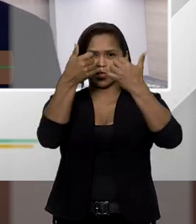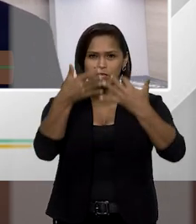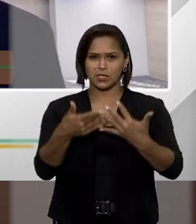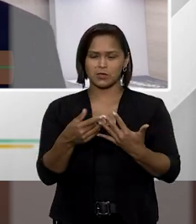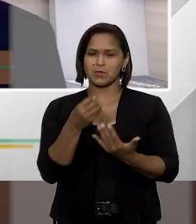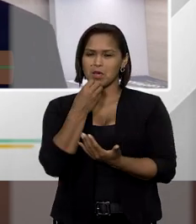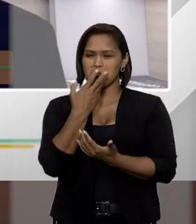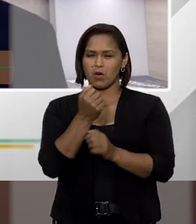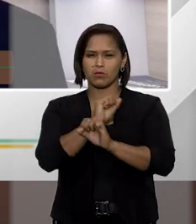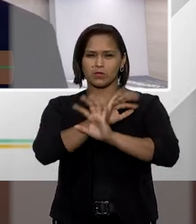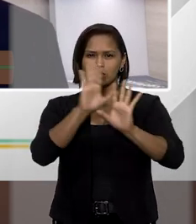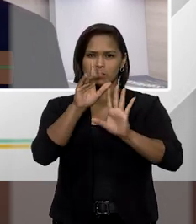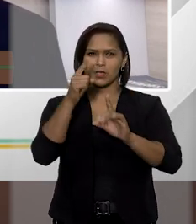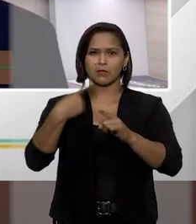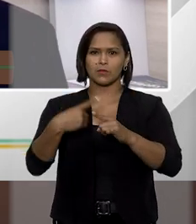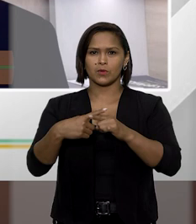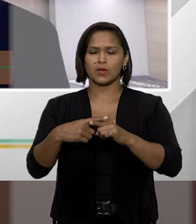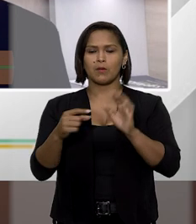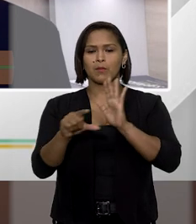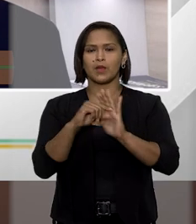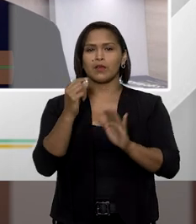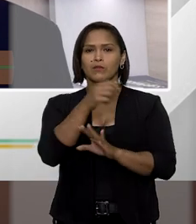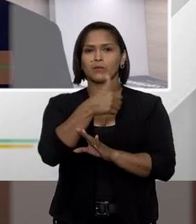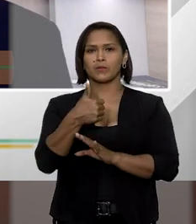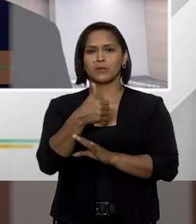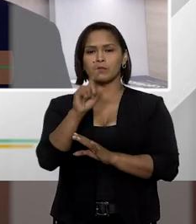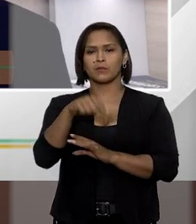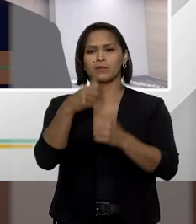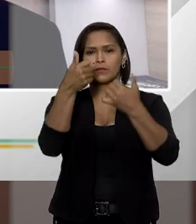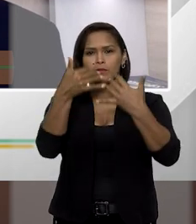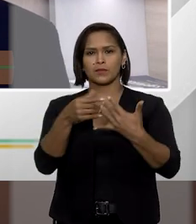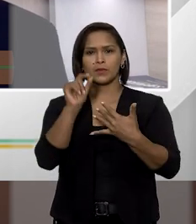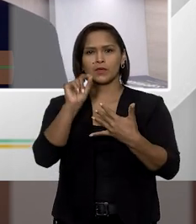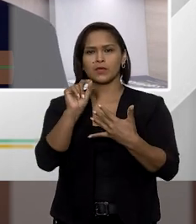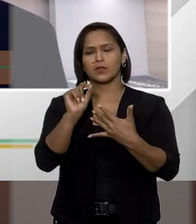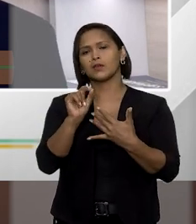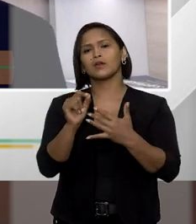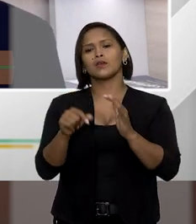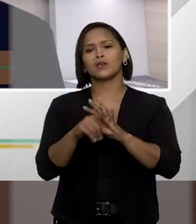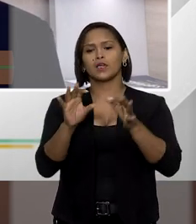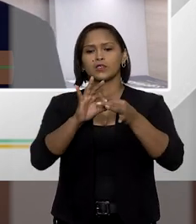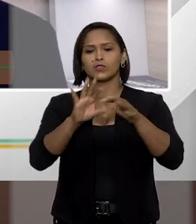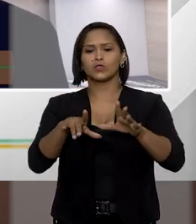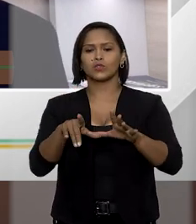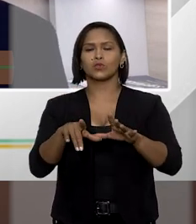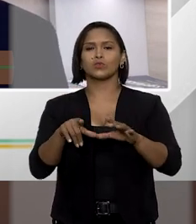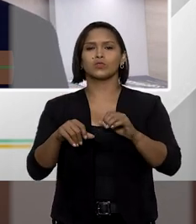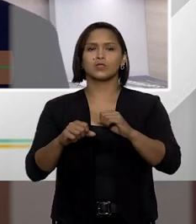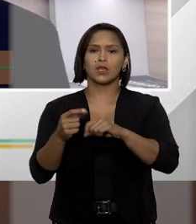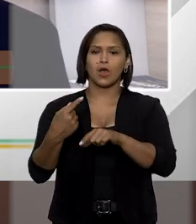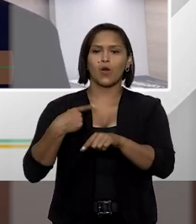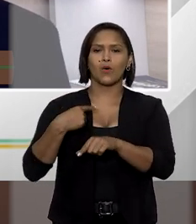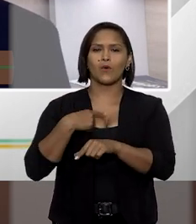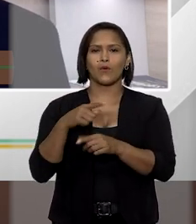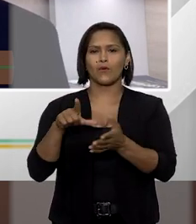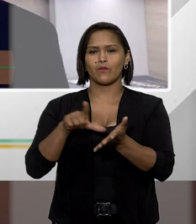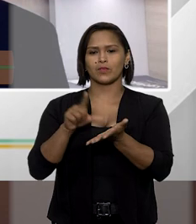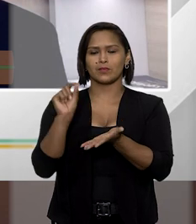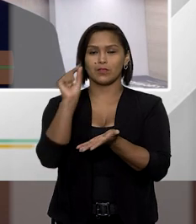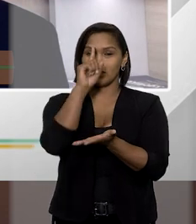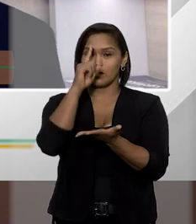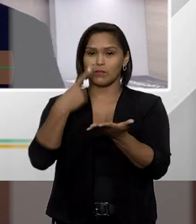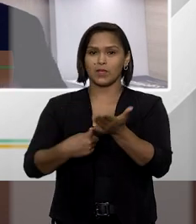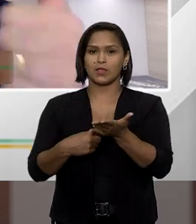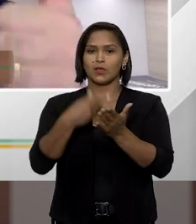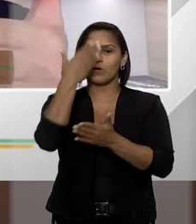trata disso muito claramente no parágrafo 1º, quando diz que a dissolução compulsória vai ser determinada